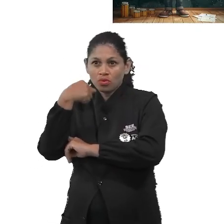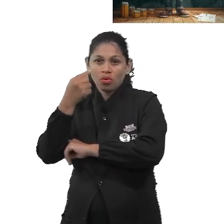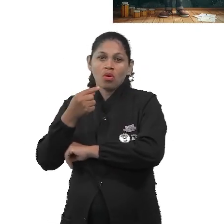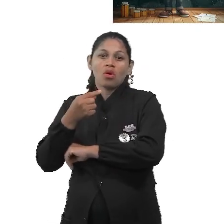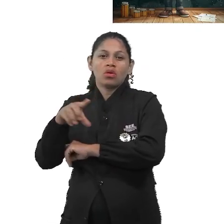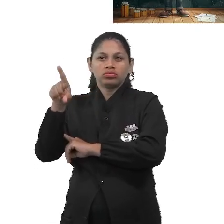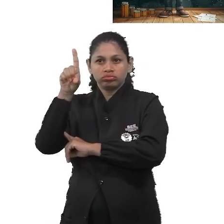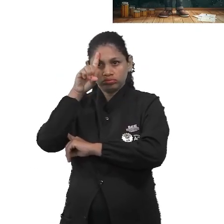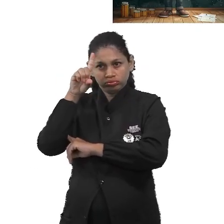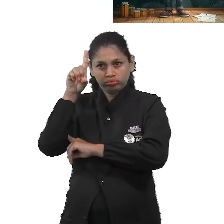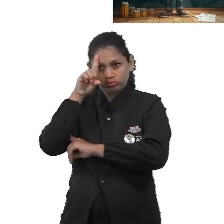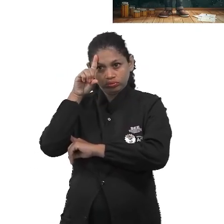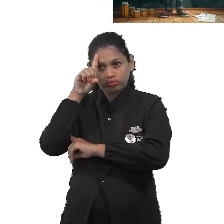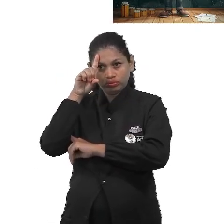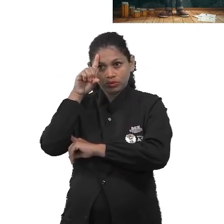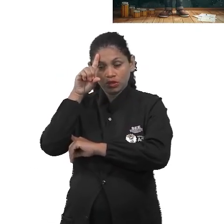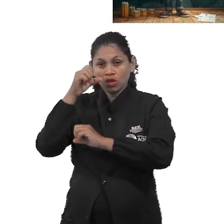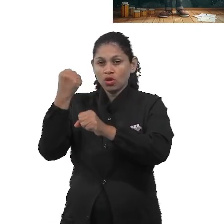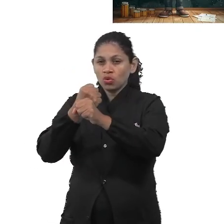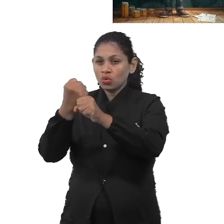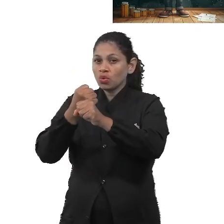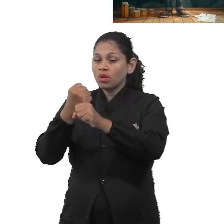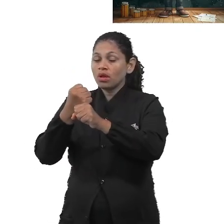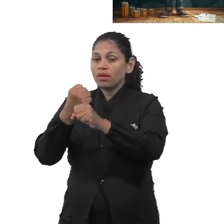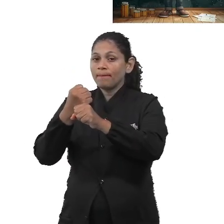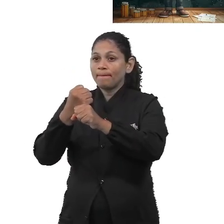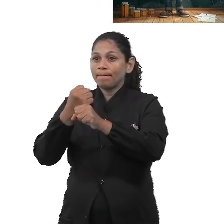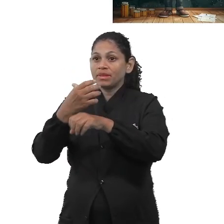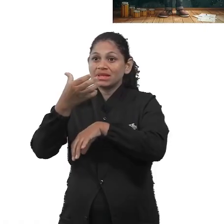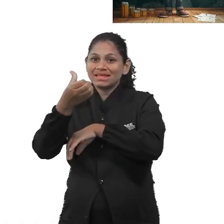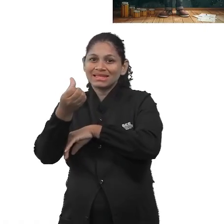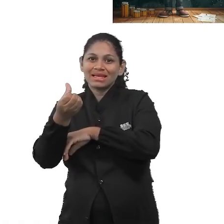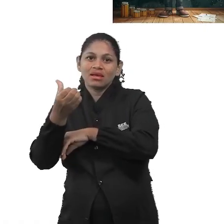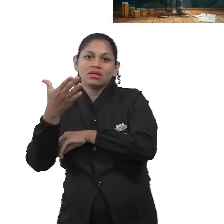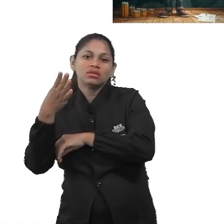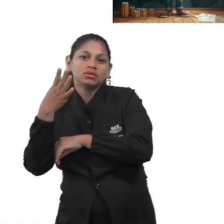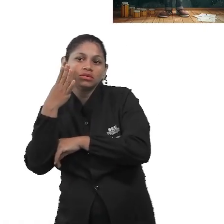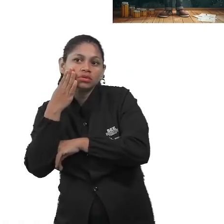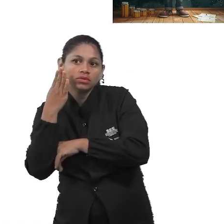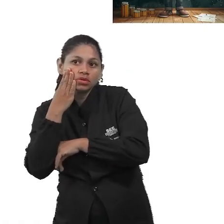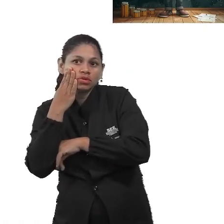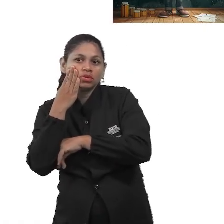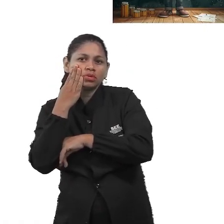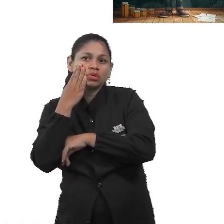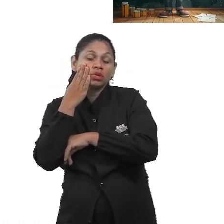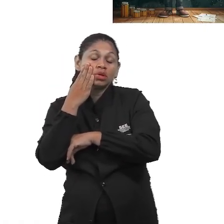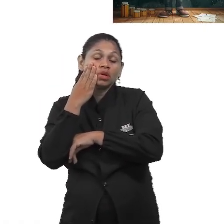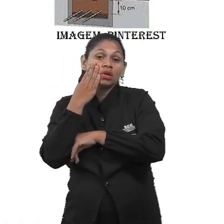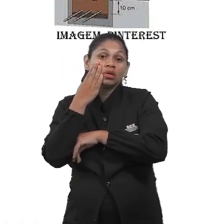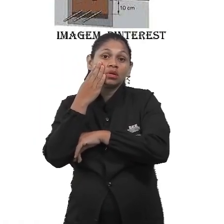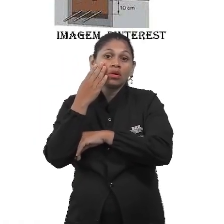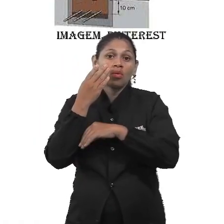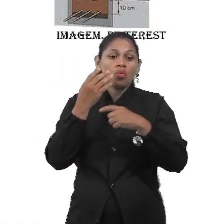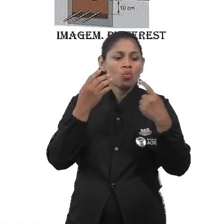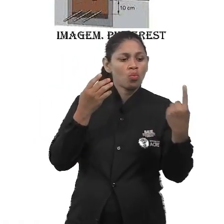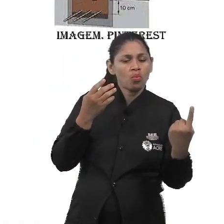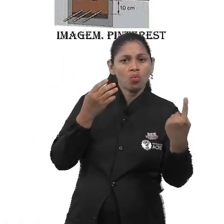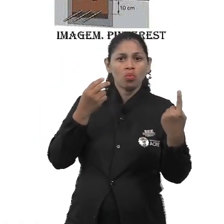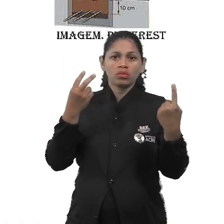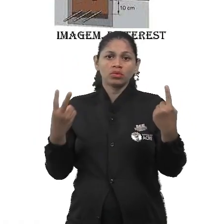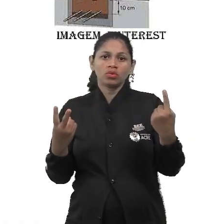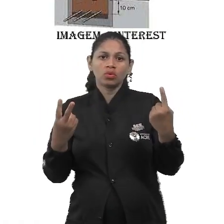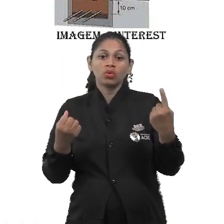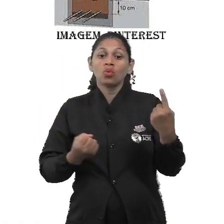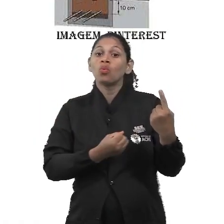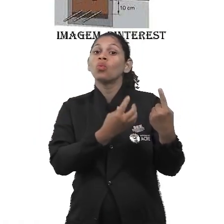comando da questão, quantos metros quadrados a equipe 2 construiu a mais do que a equipe 1? Vamos lá, pessoal? Olha o que aconteceu